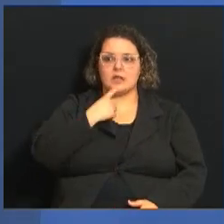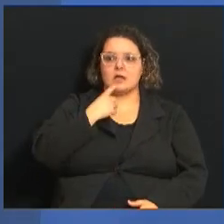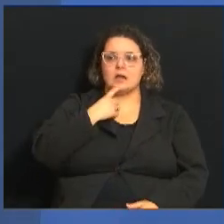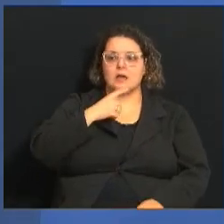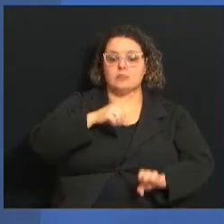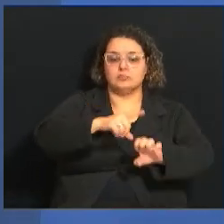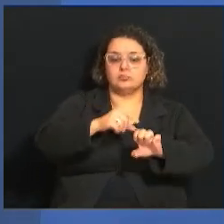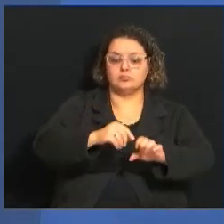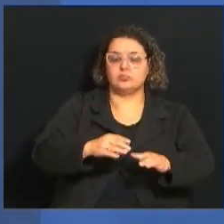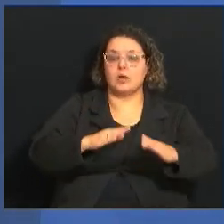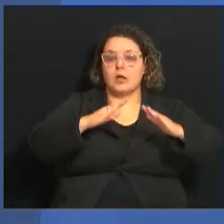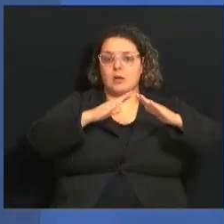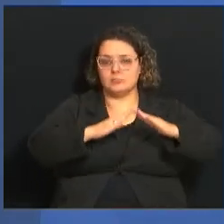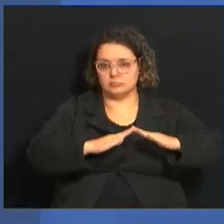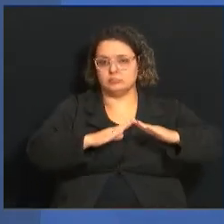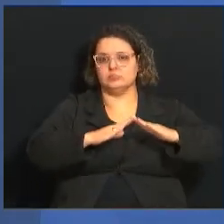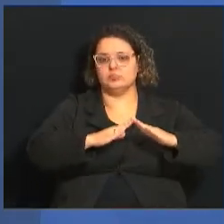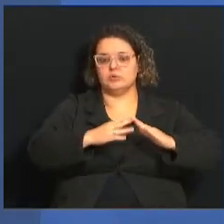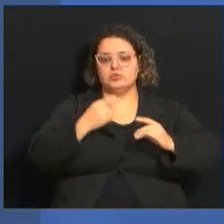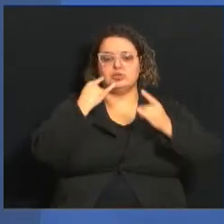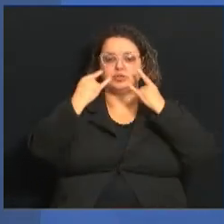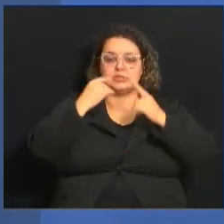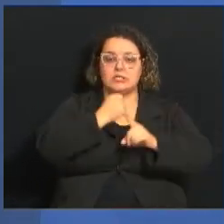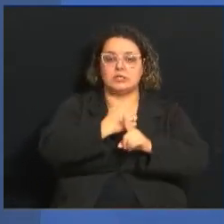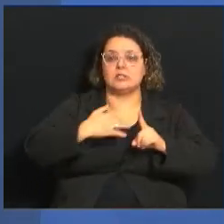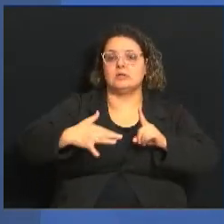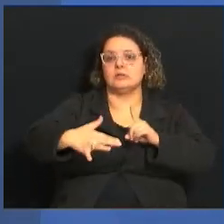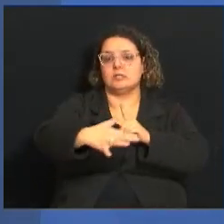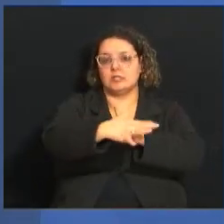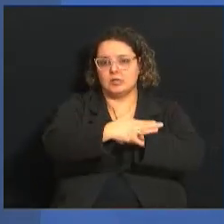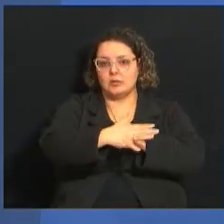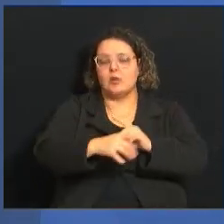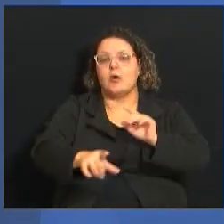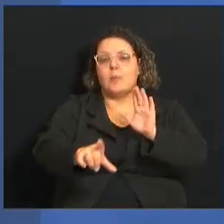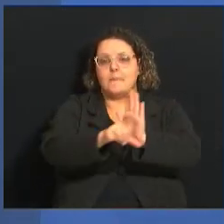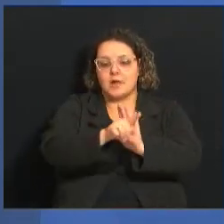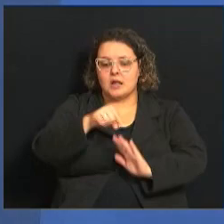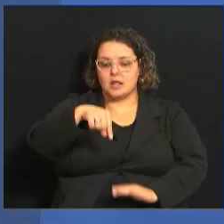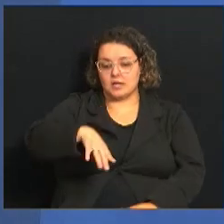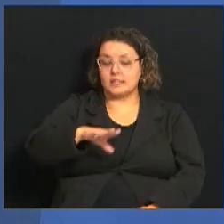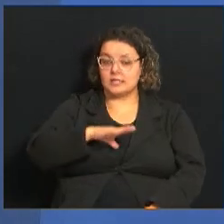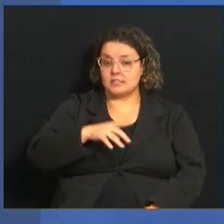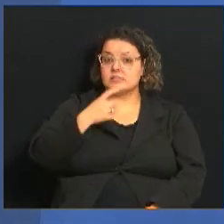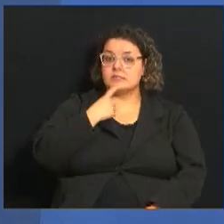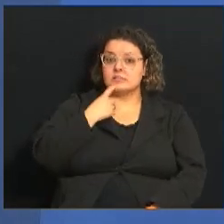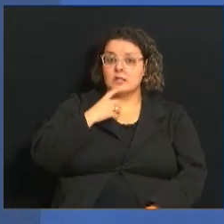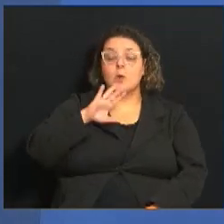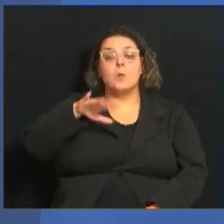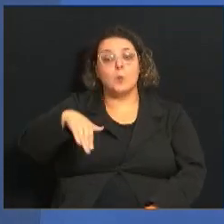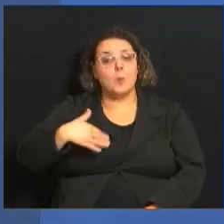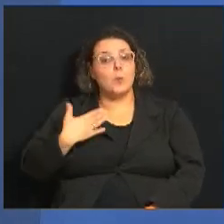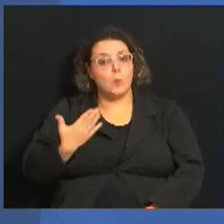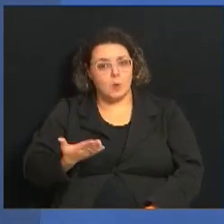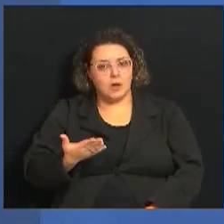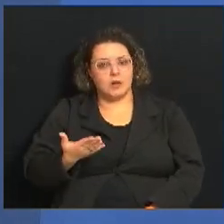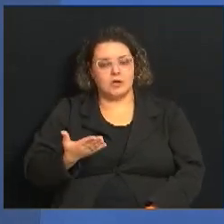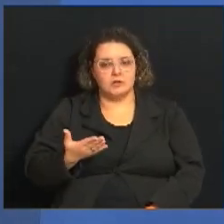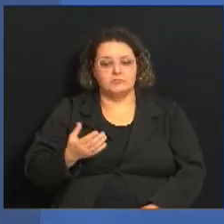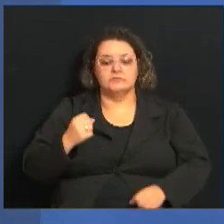habitação de interesse social. Uma lei que foi aprovada aqui na cidade e que, quando forem